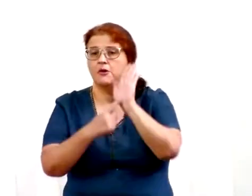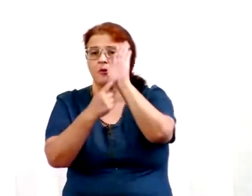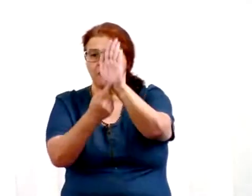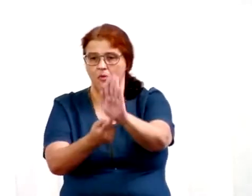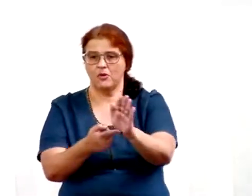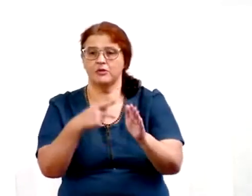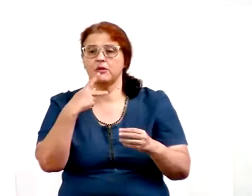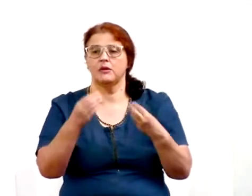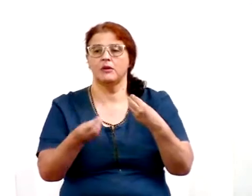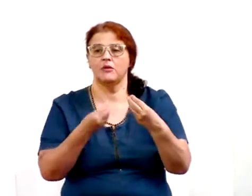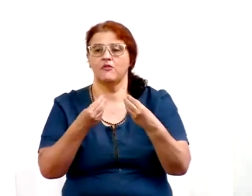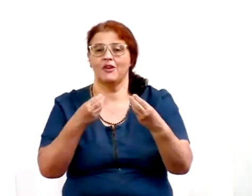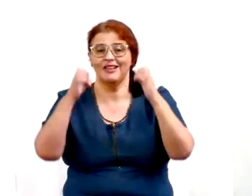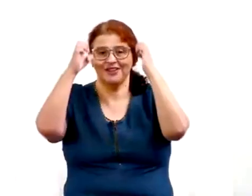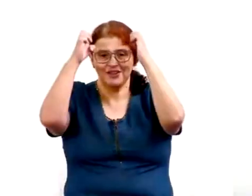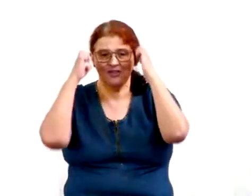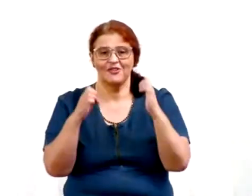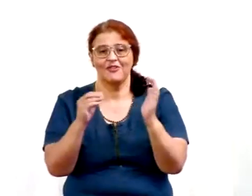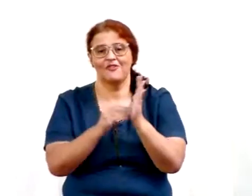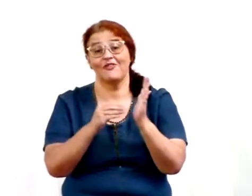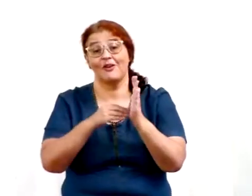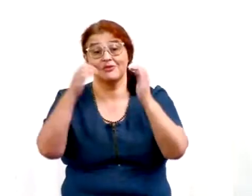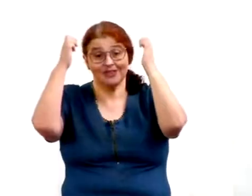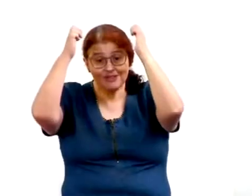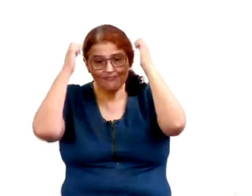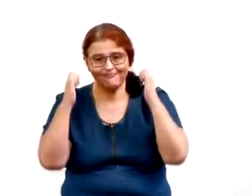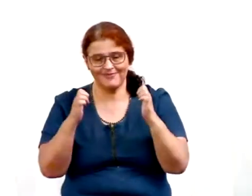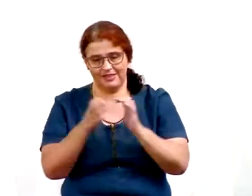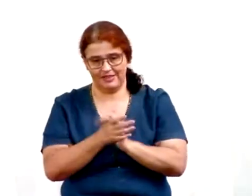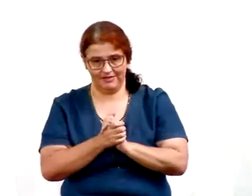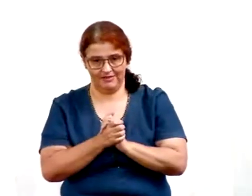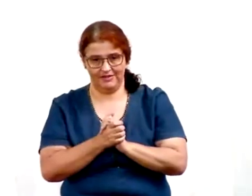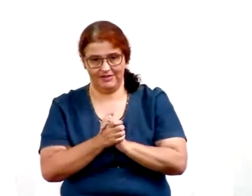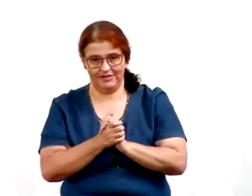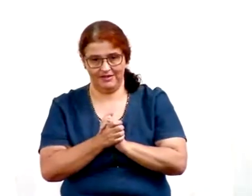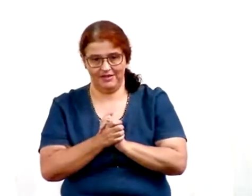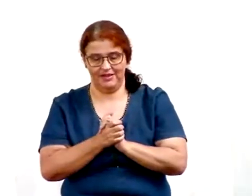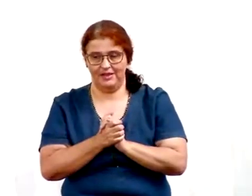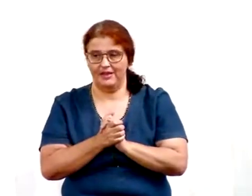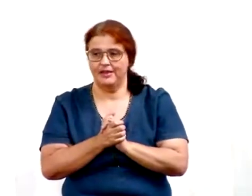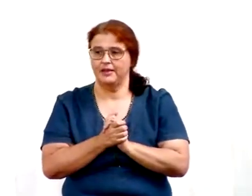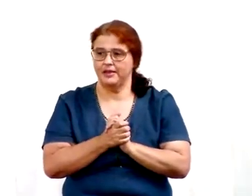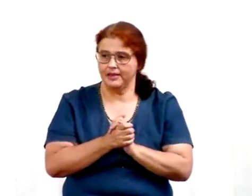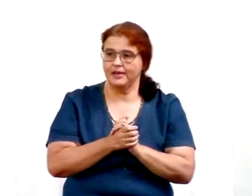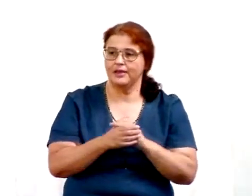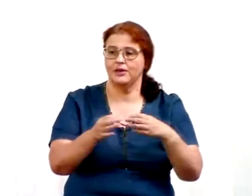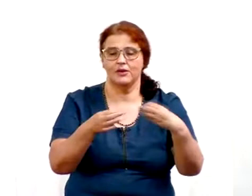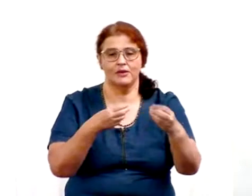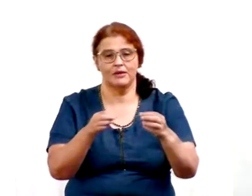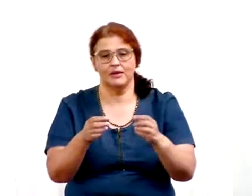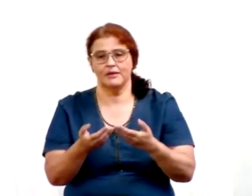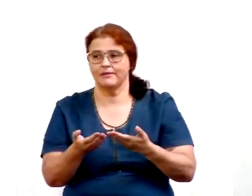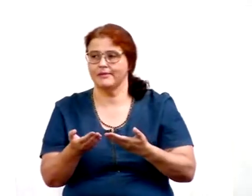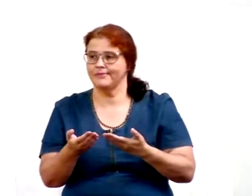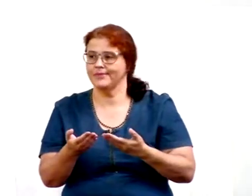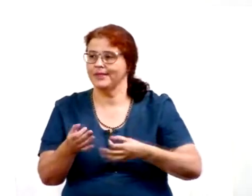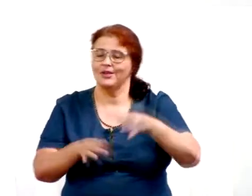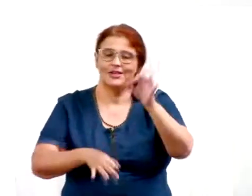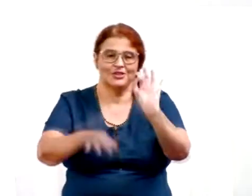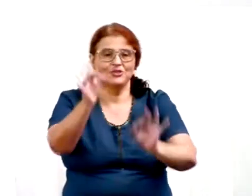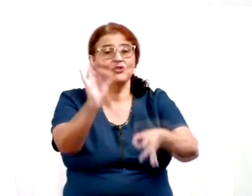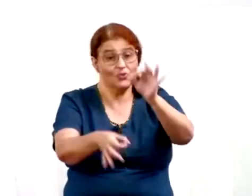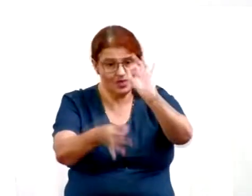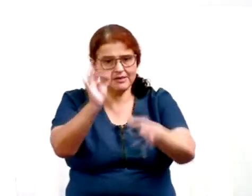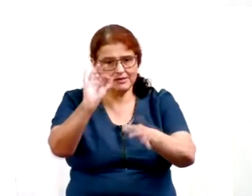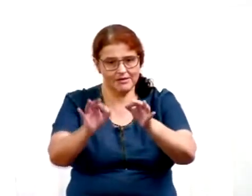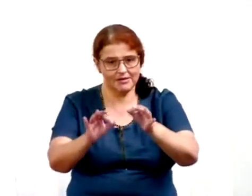denúncias sobre imoralidades sexuais e processos legais no meio da igreja, crentes processando outros